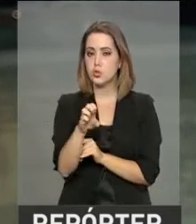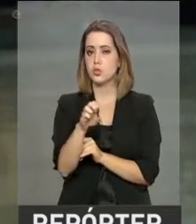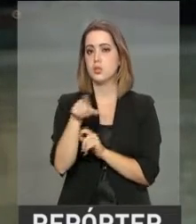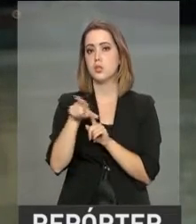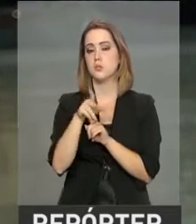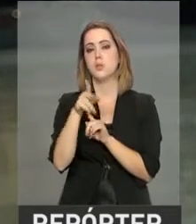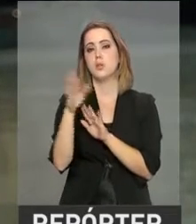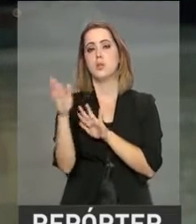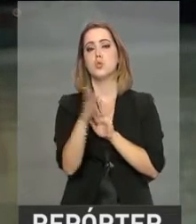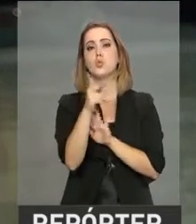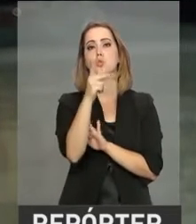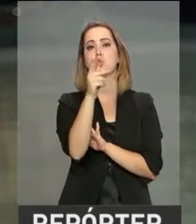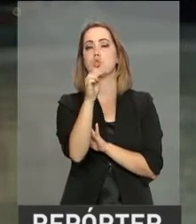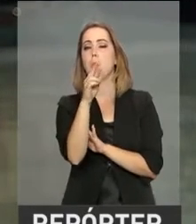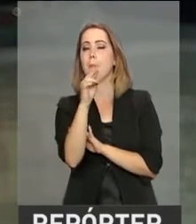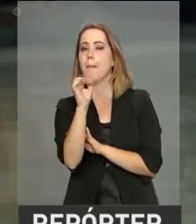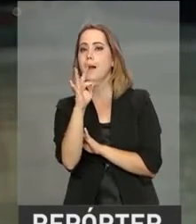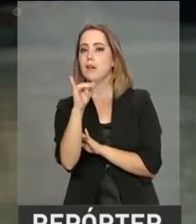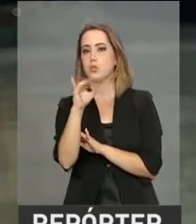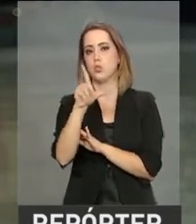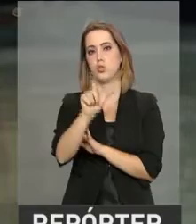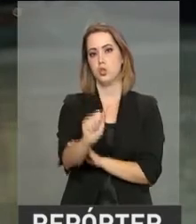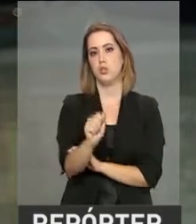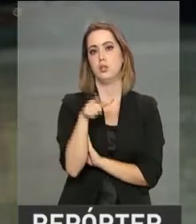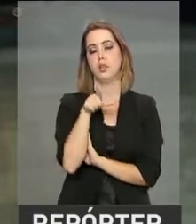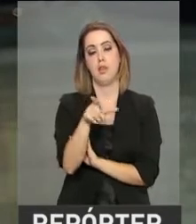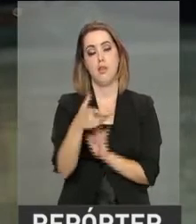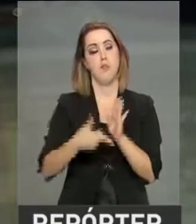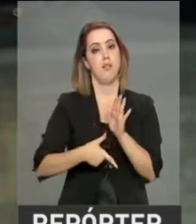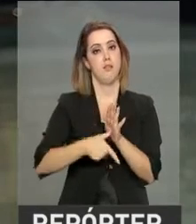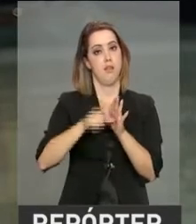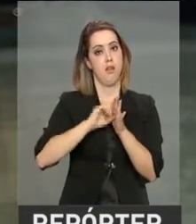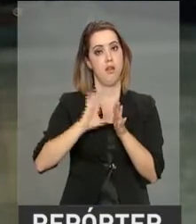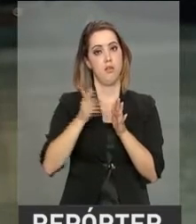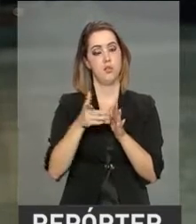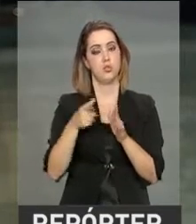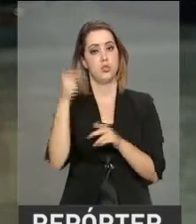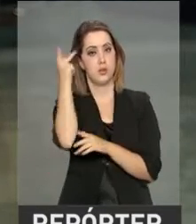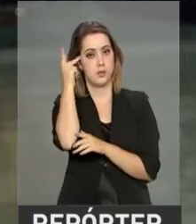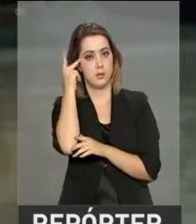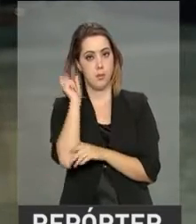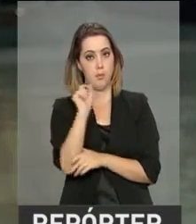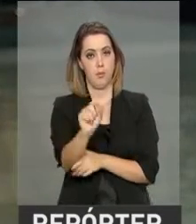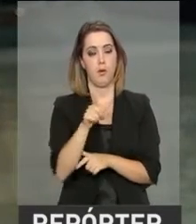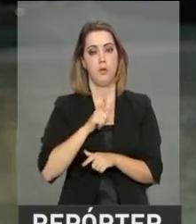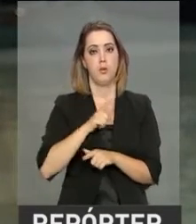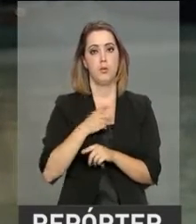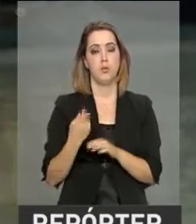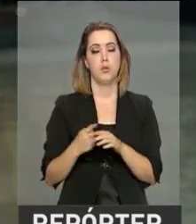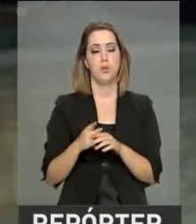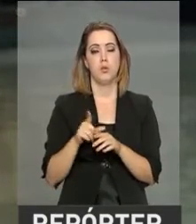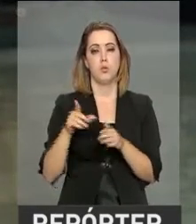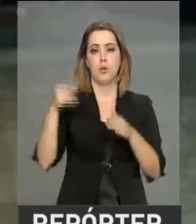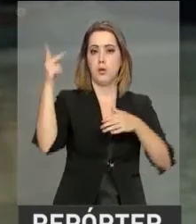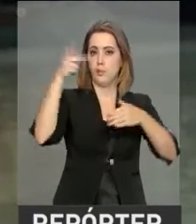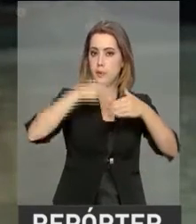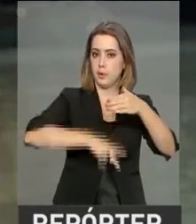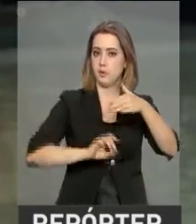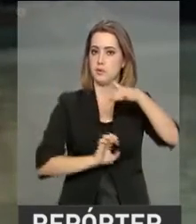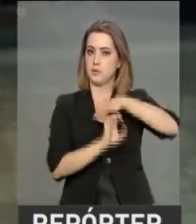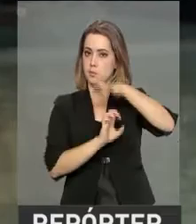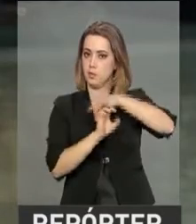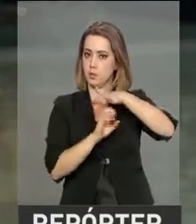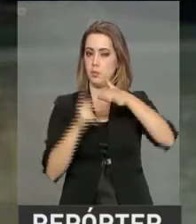santos ele foi licitado em 2013 ea petrobras lidera o consórcio com participação de